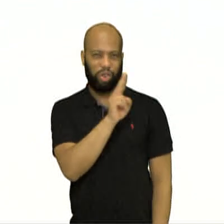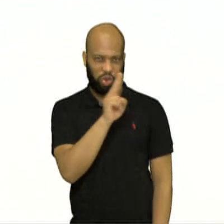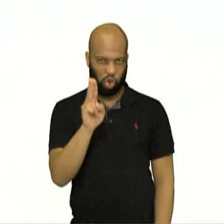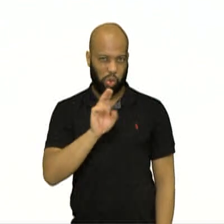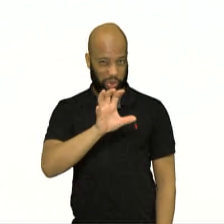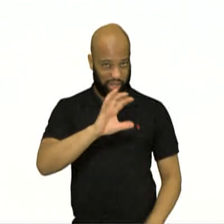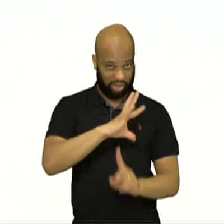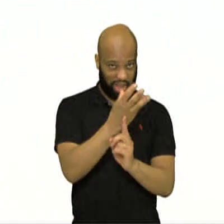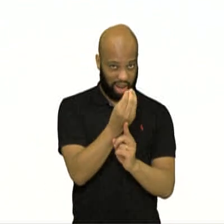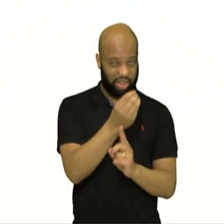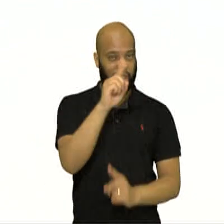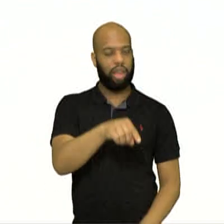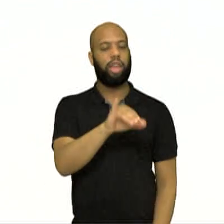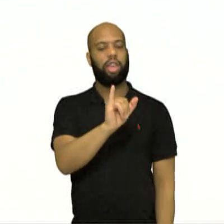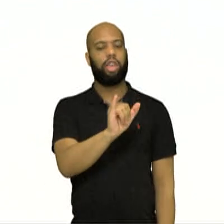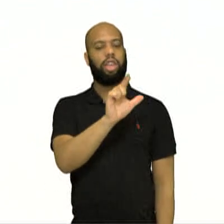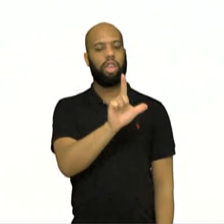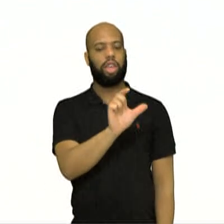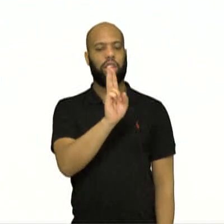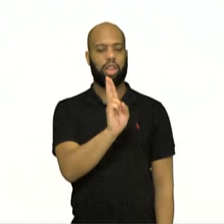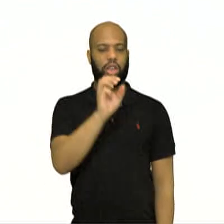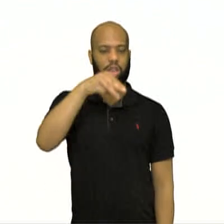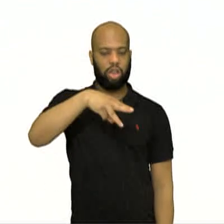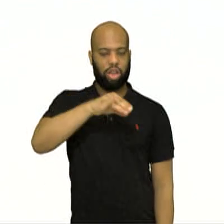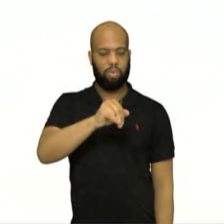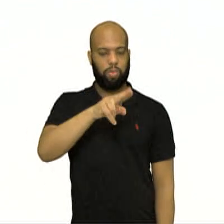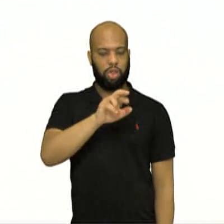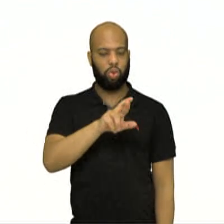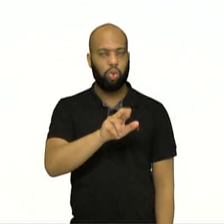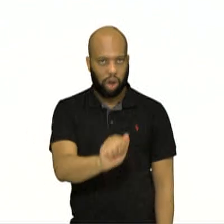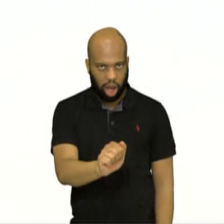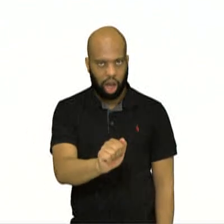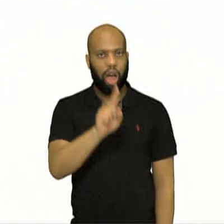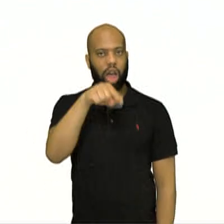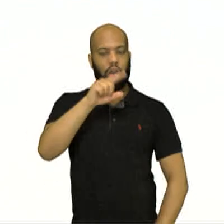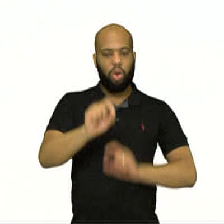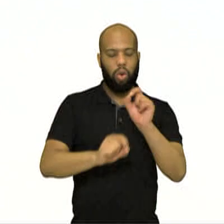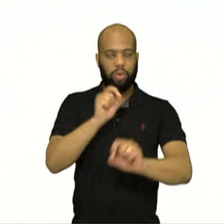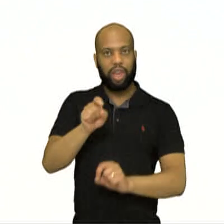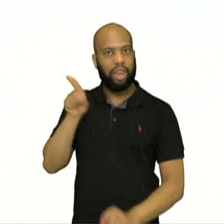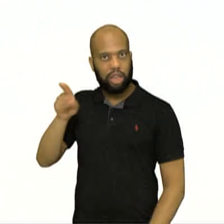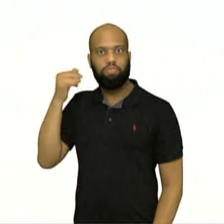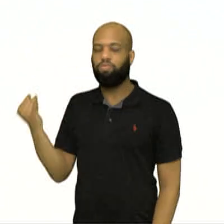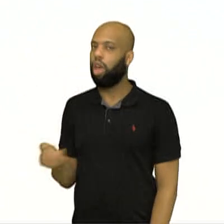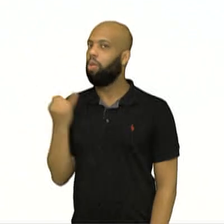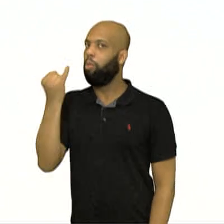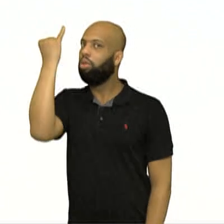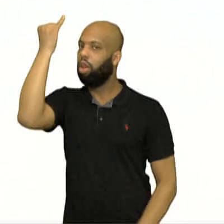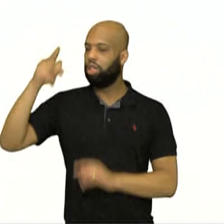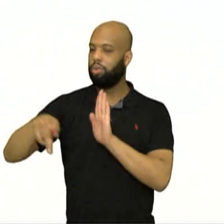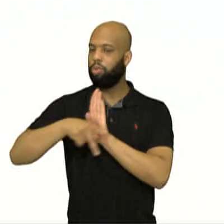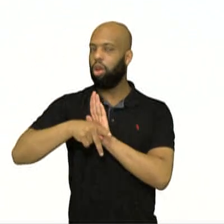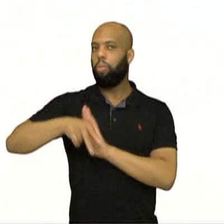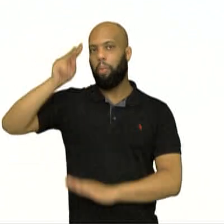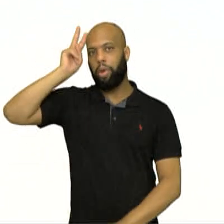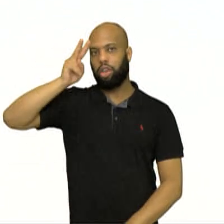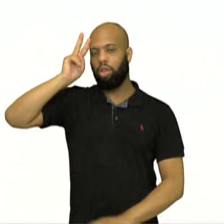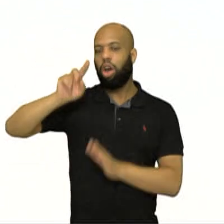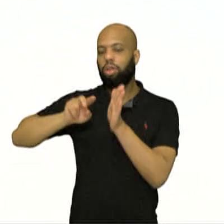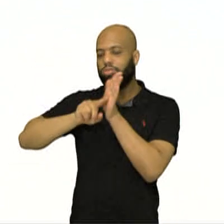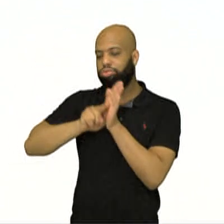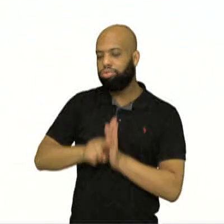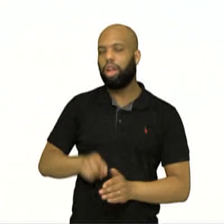um manuscrito. E essas iluminuras vão ser uma fonte histórica muito importante para os